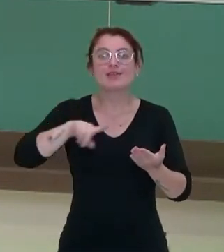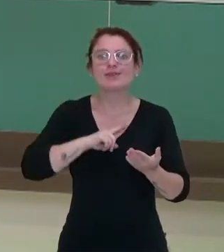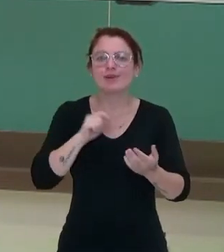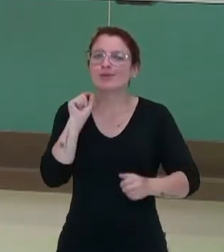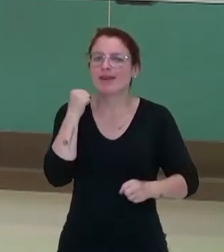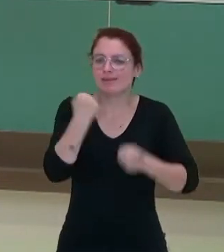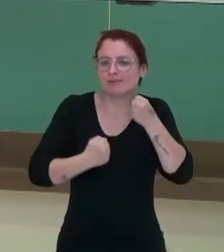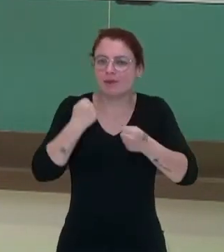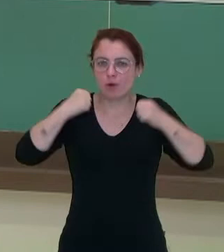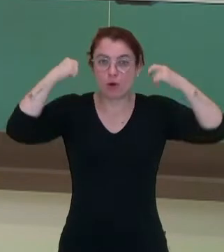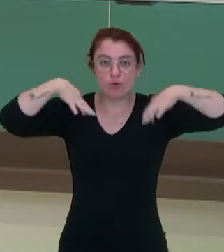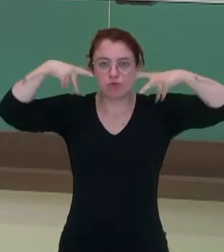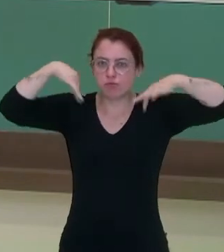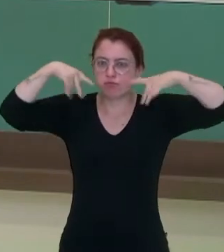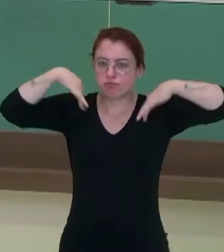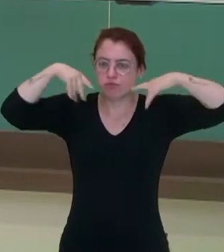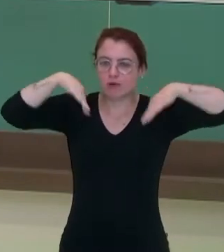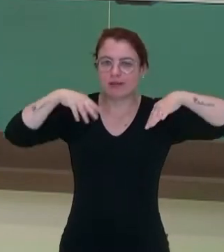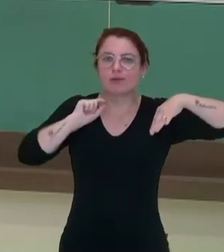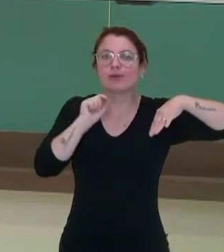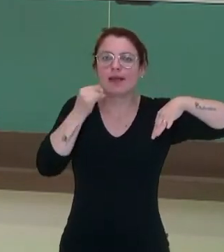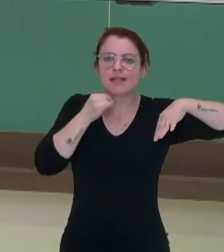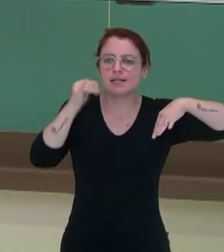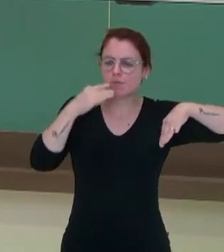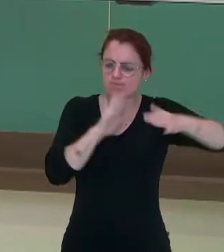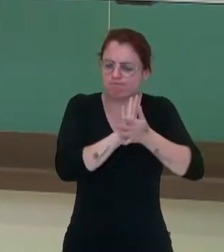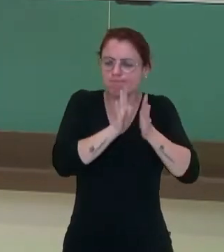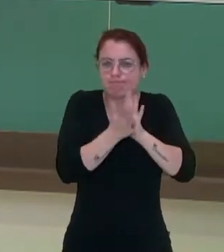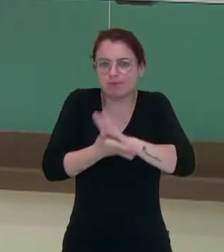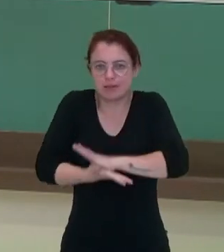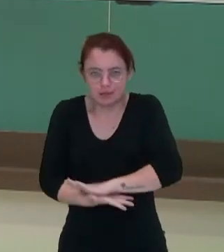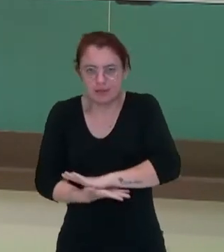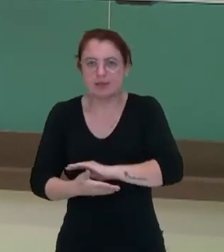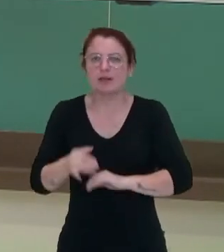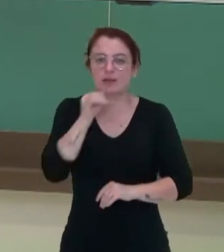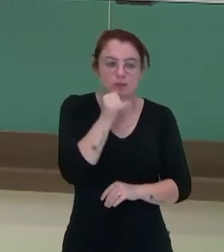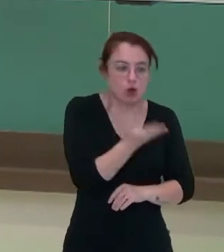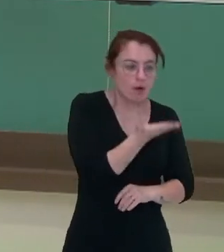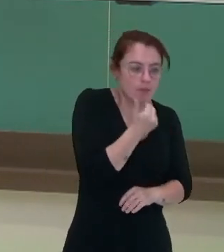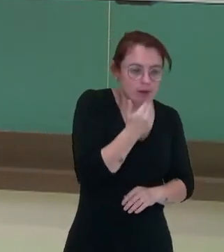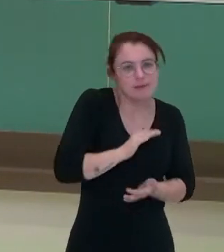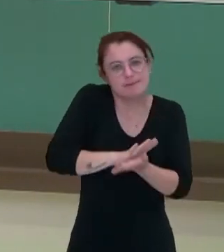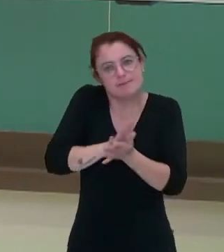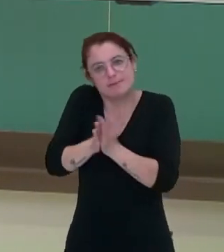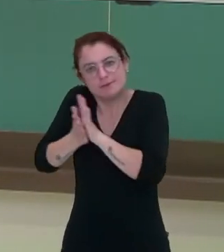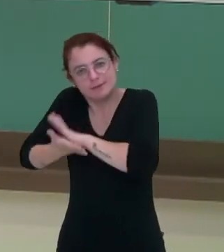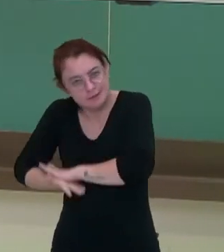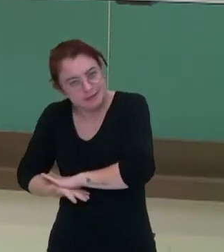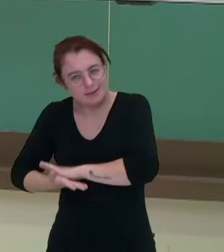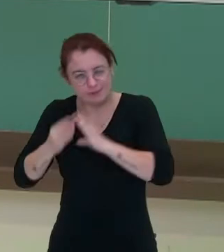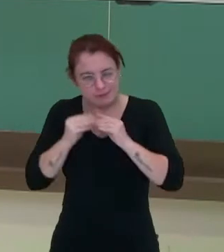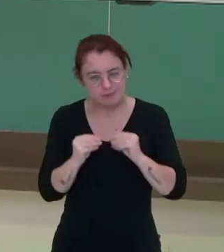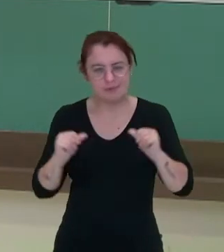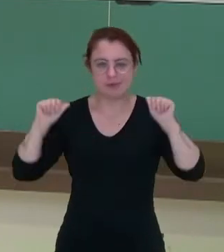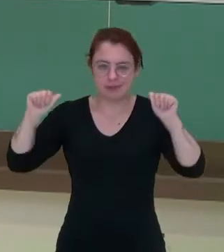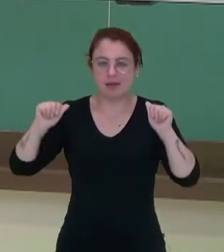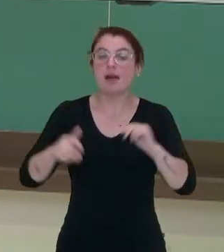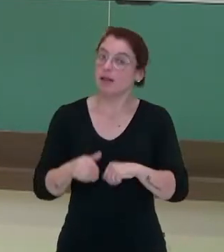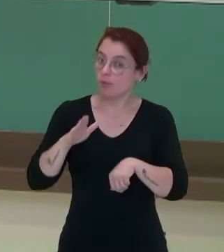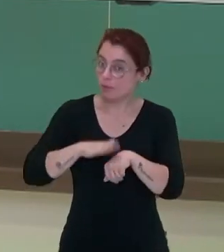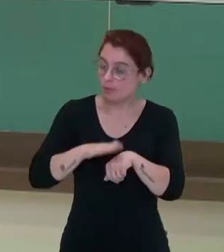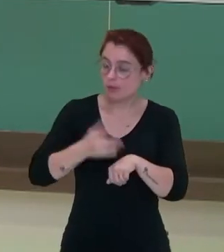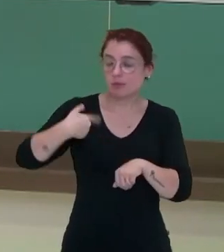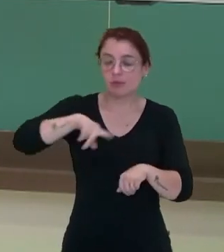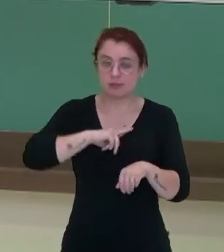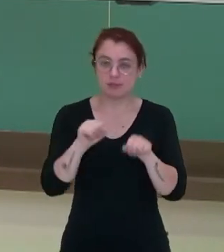Consumindo as energias que nós tivemos consumidos, por exemplo, numa refeição. Então, quando nós praticamos essas atividades,